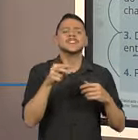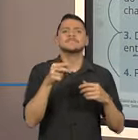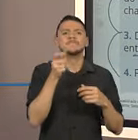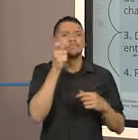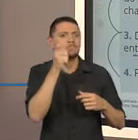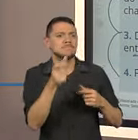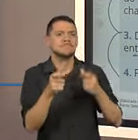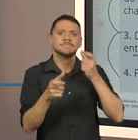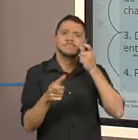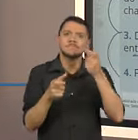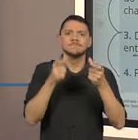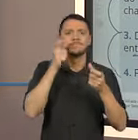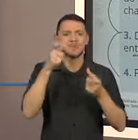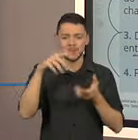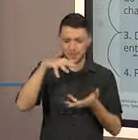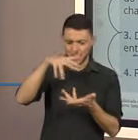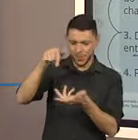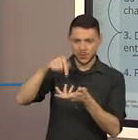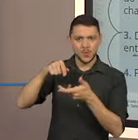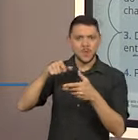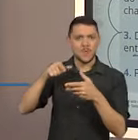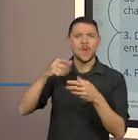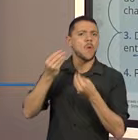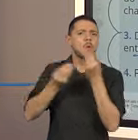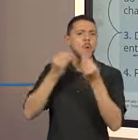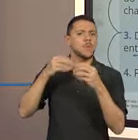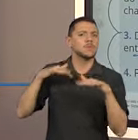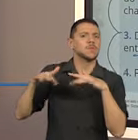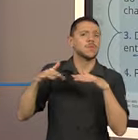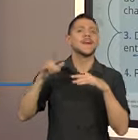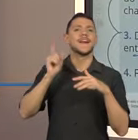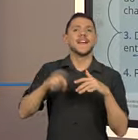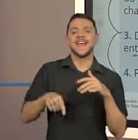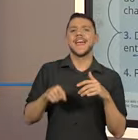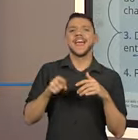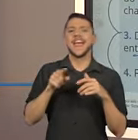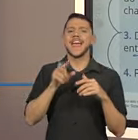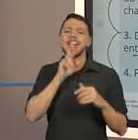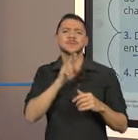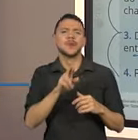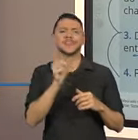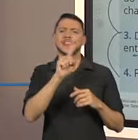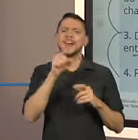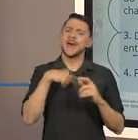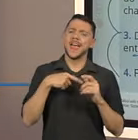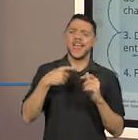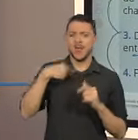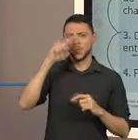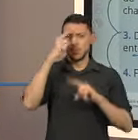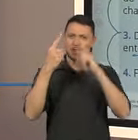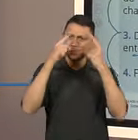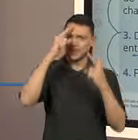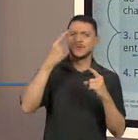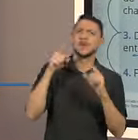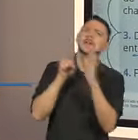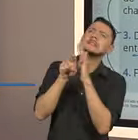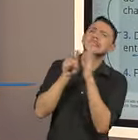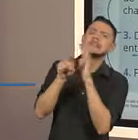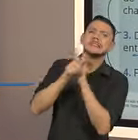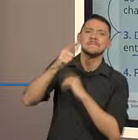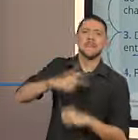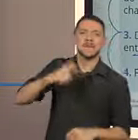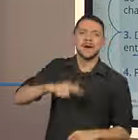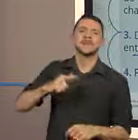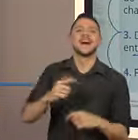que cria o conhecimento, não é a resposta, é a pergunta bem feita. Bom, então, segue a dica. É como diz a Pro Aline que está de férias agora,